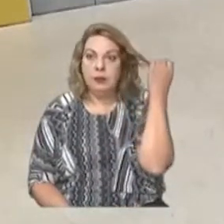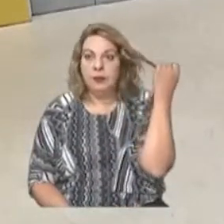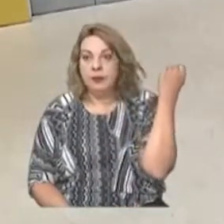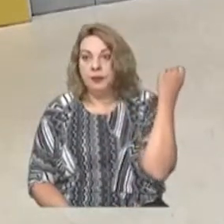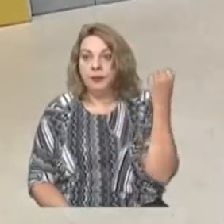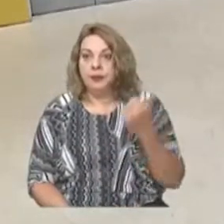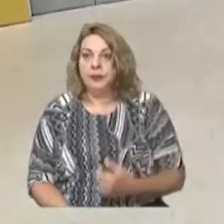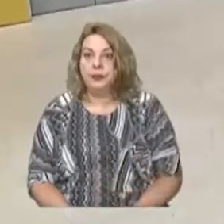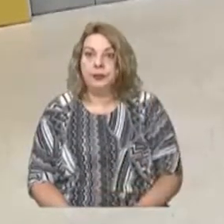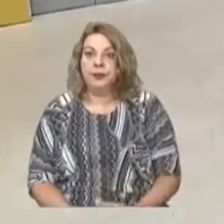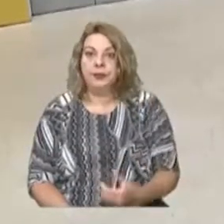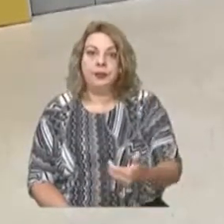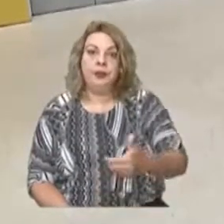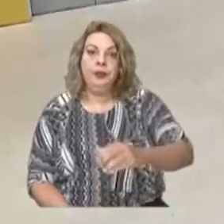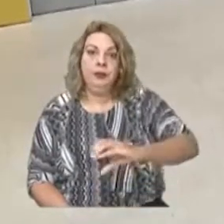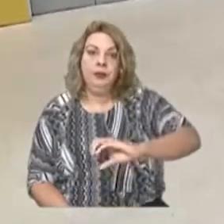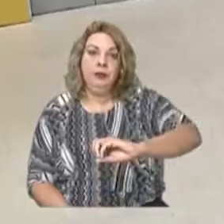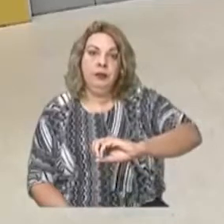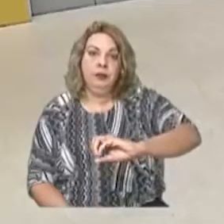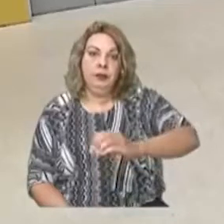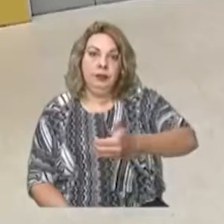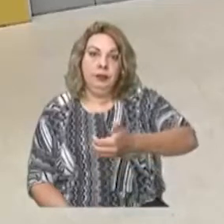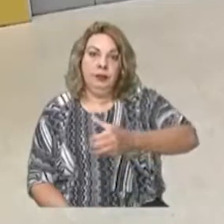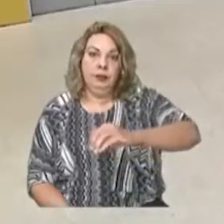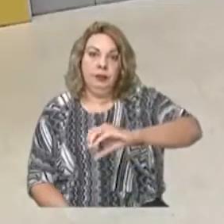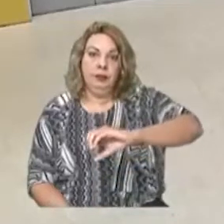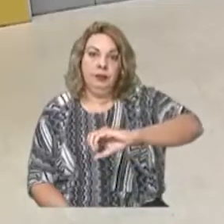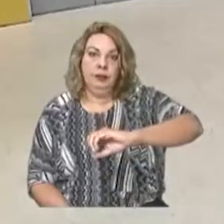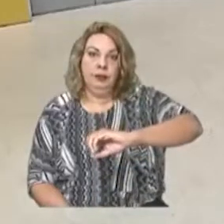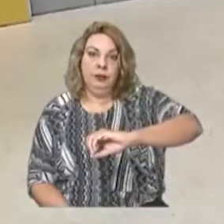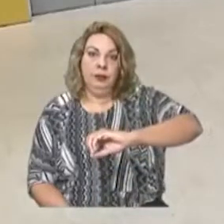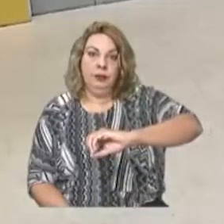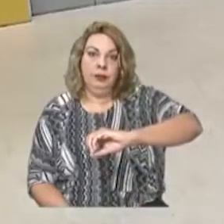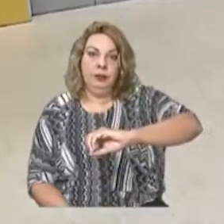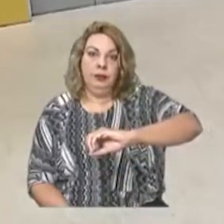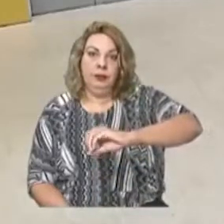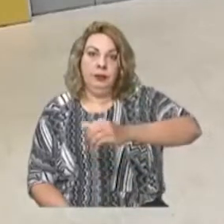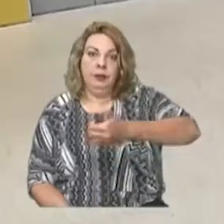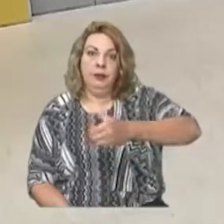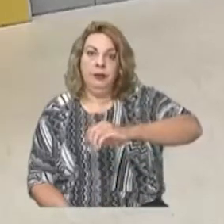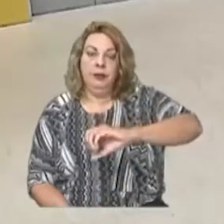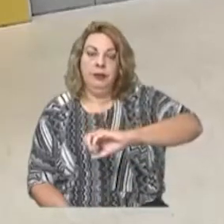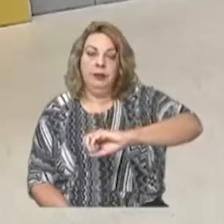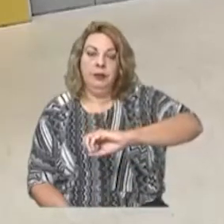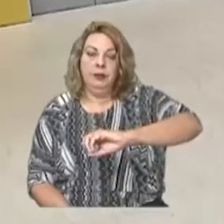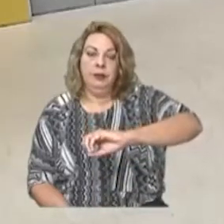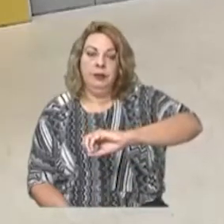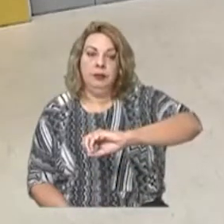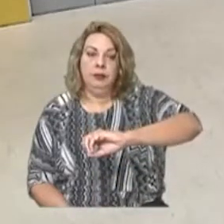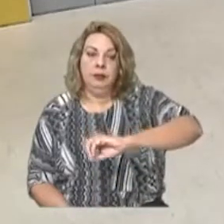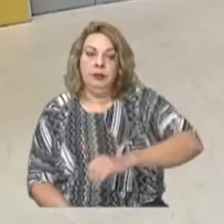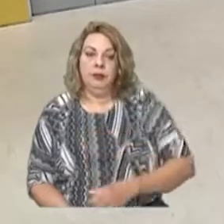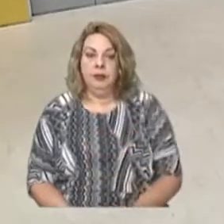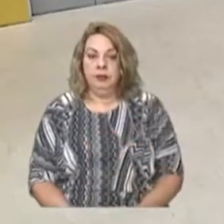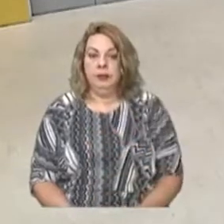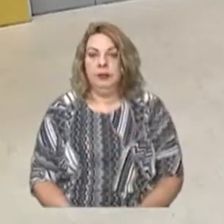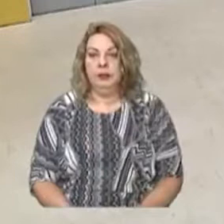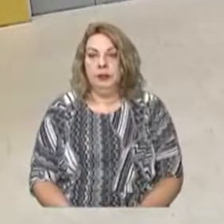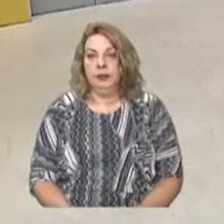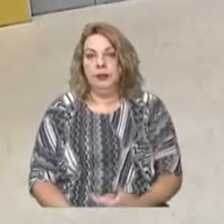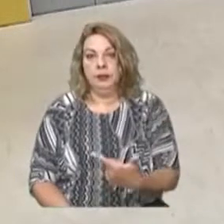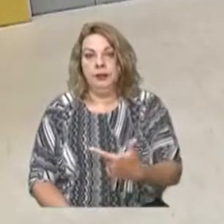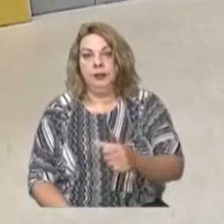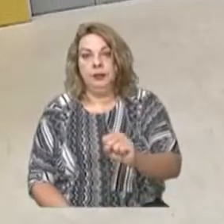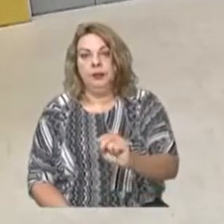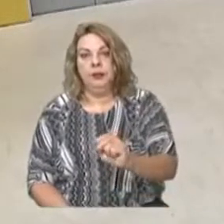Tá valendo, olha o 10, minha gente, número 10, marcou o número 10, marque